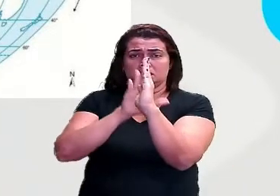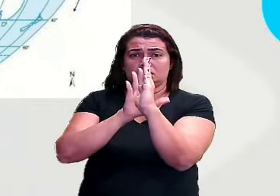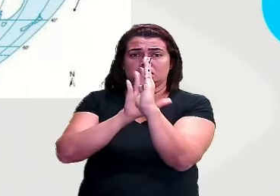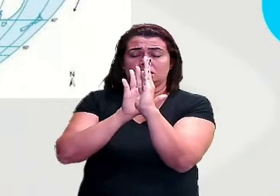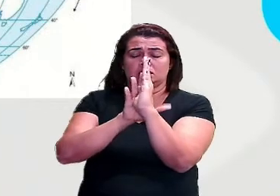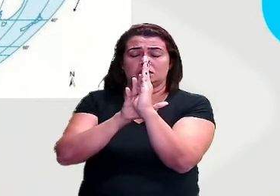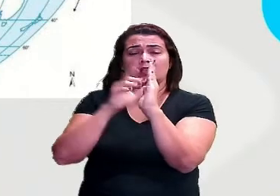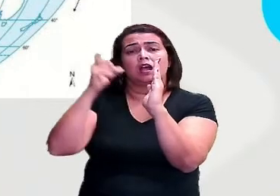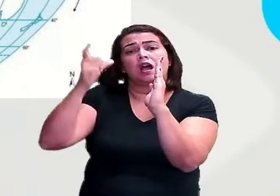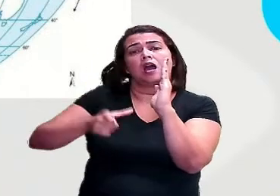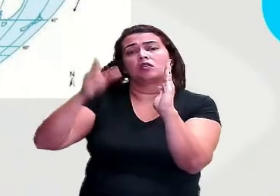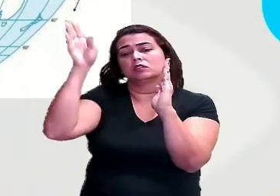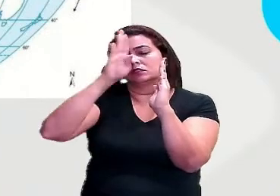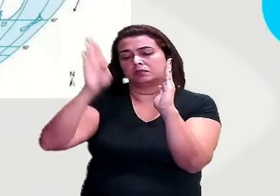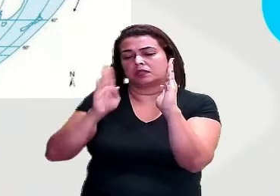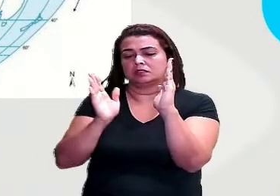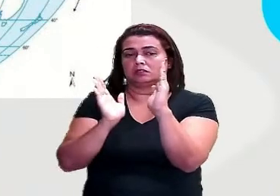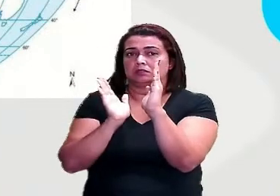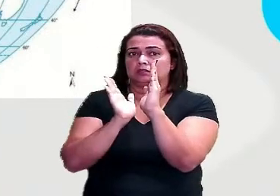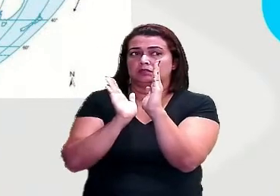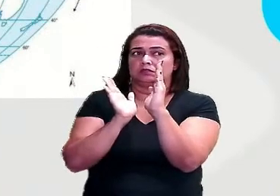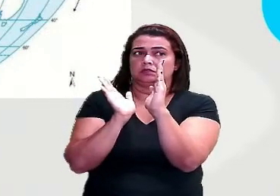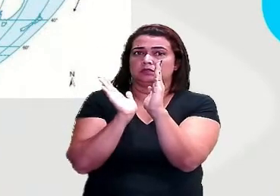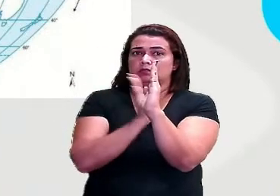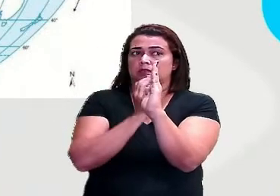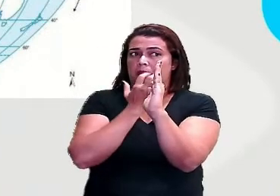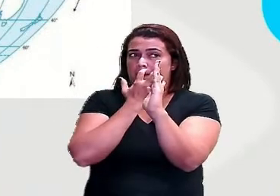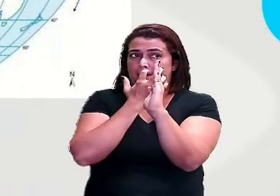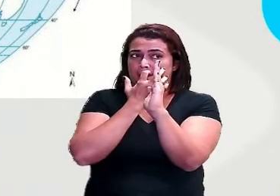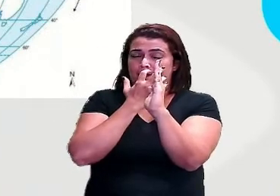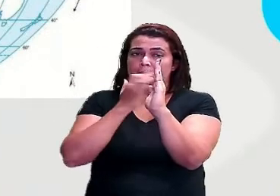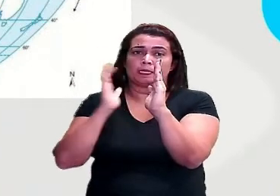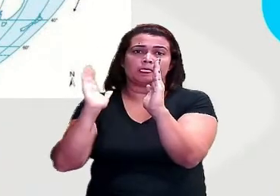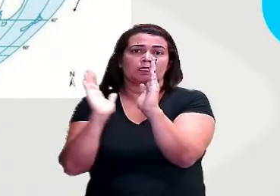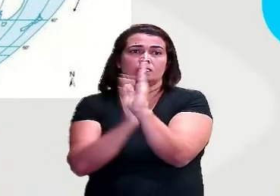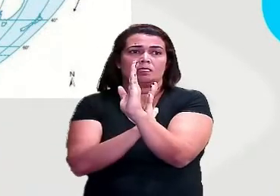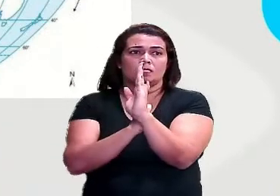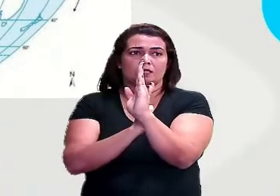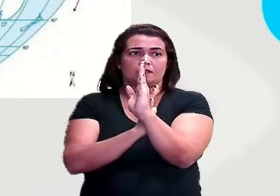se encontra totalmente no hemisfério